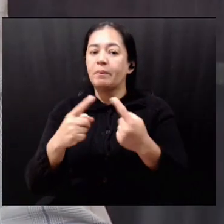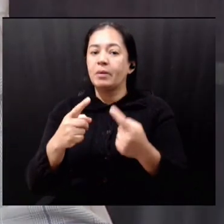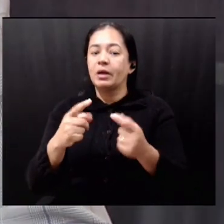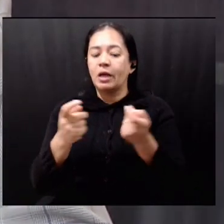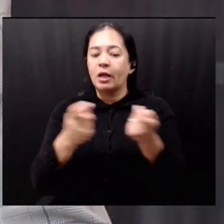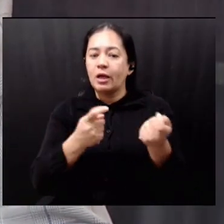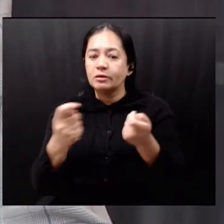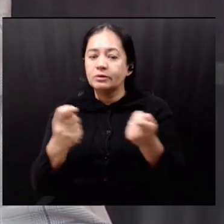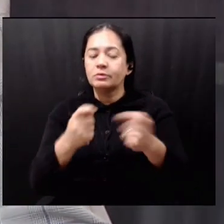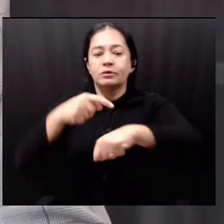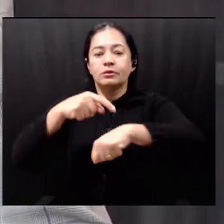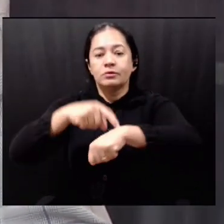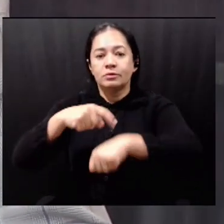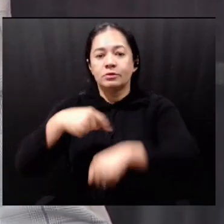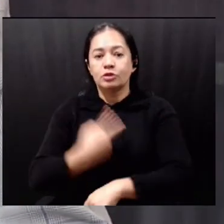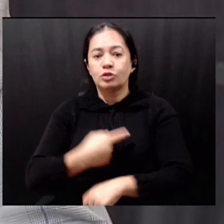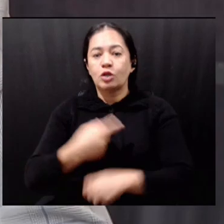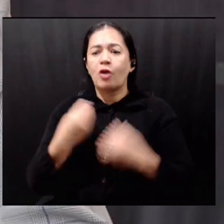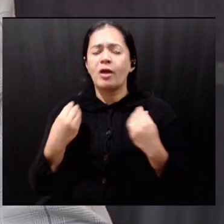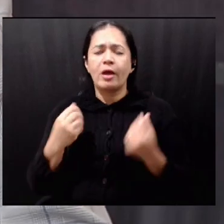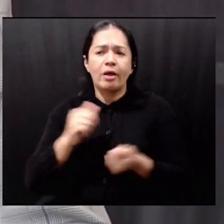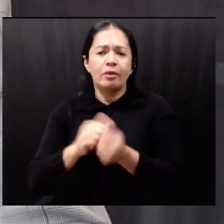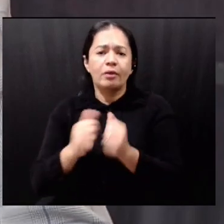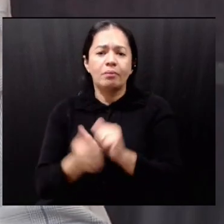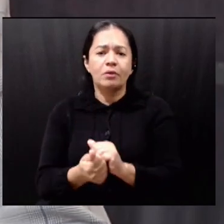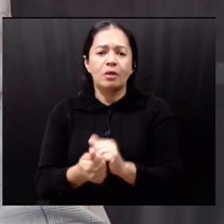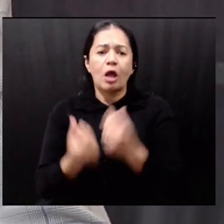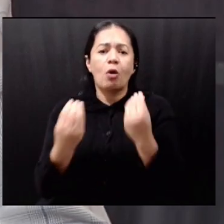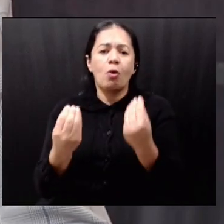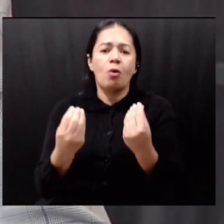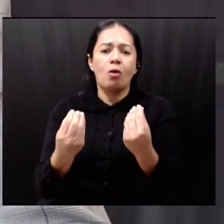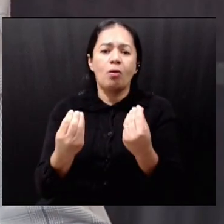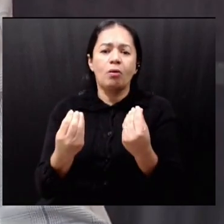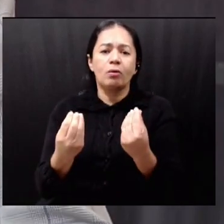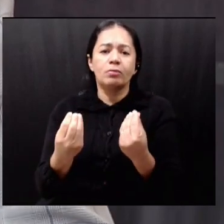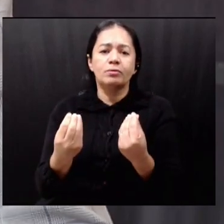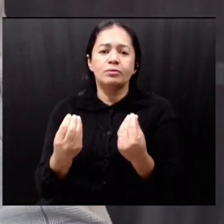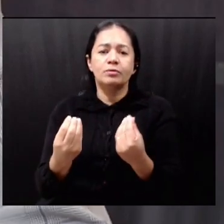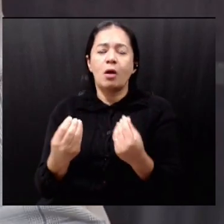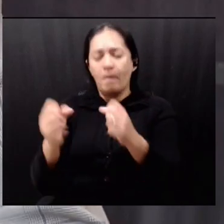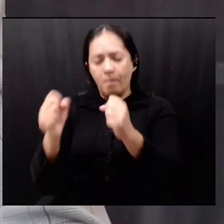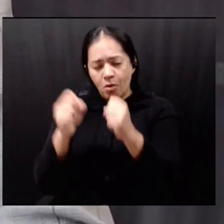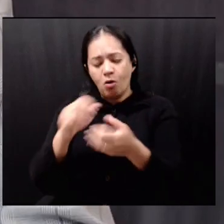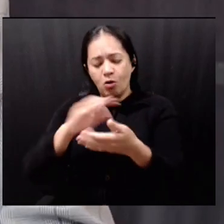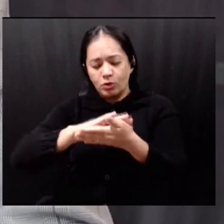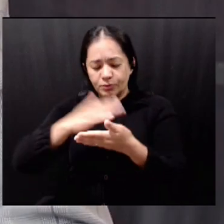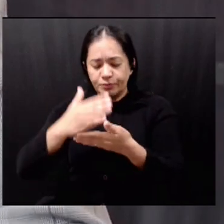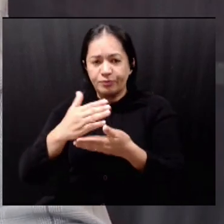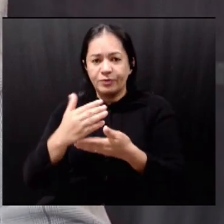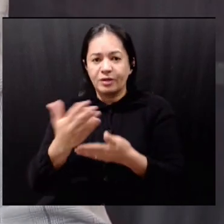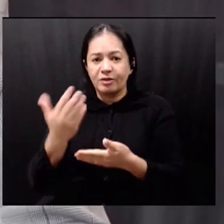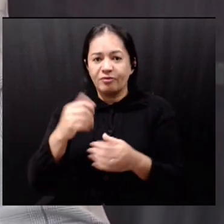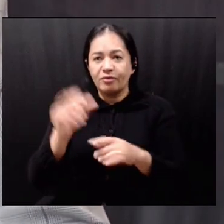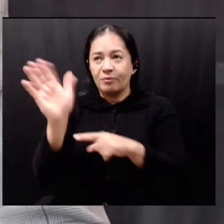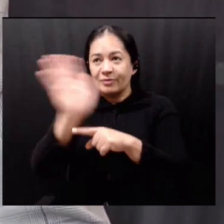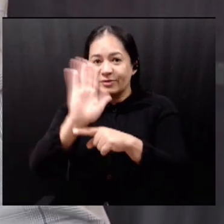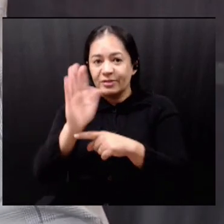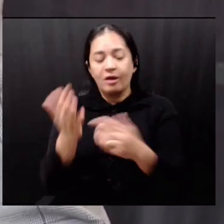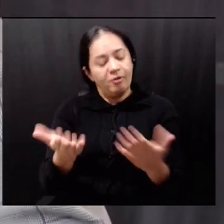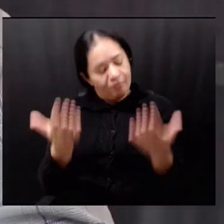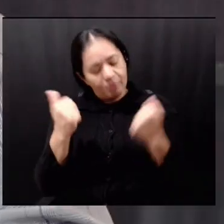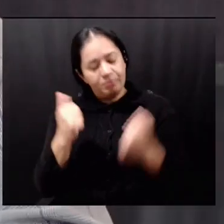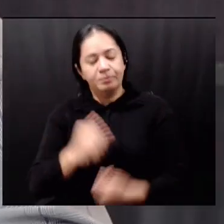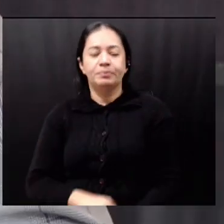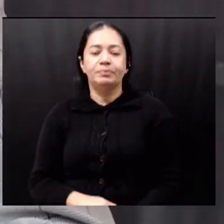gente pode adaptar. Eu acho que a gente pode trazer funcionalidade mesmo, né, ao uso das telas. Então, assim, vamos fazer uma sessão cinema? Vamos fazer uma sessão cinema. Vamos